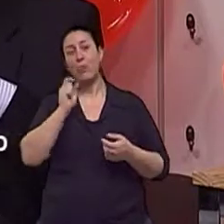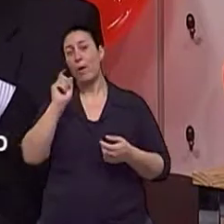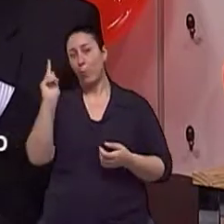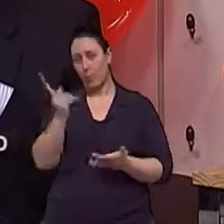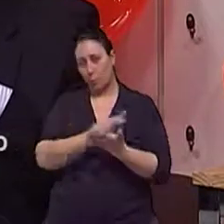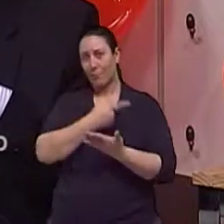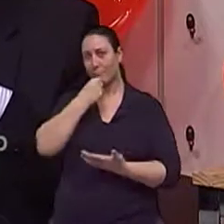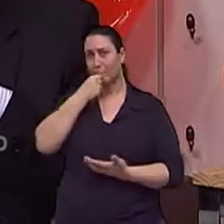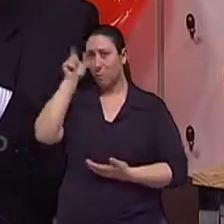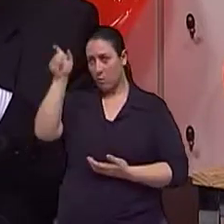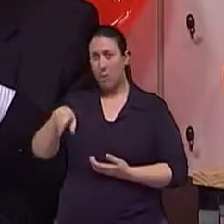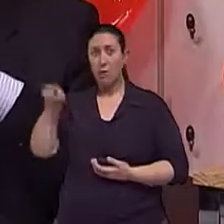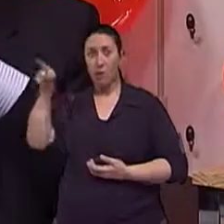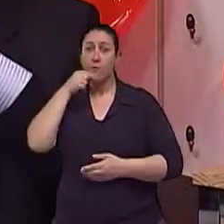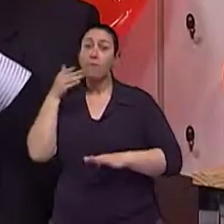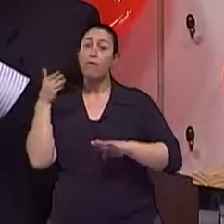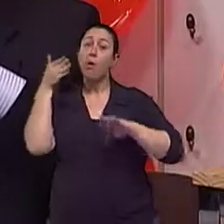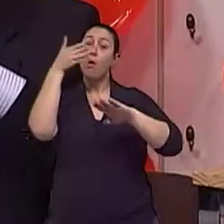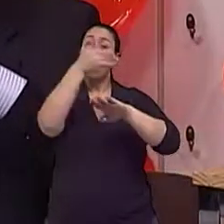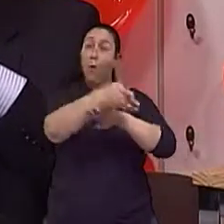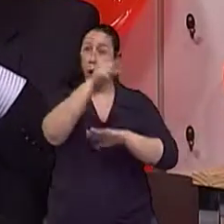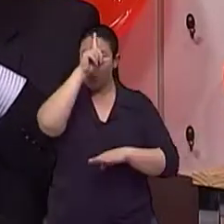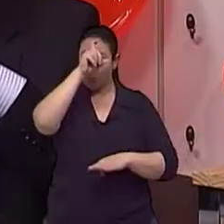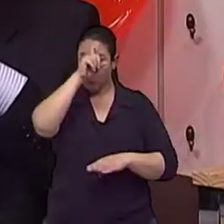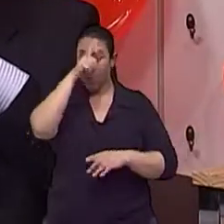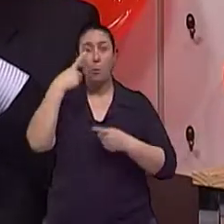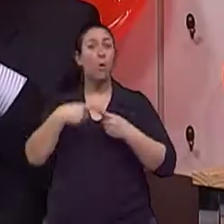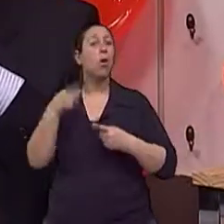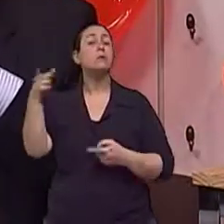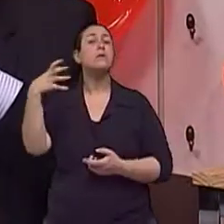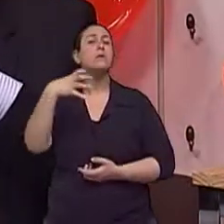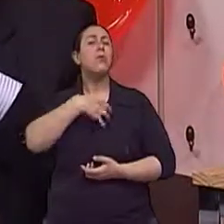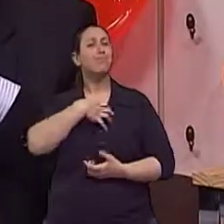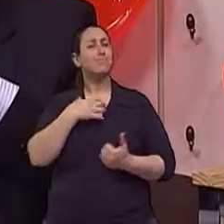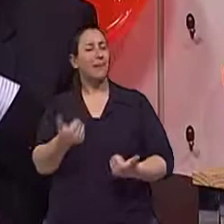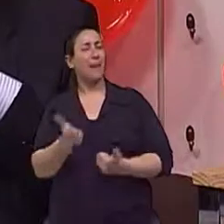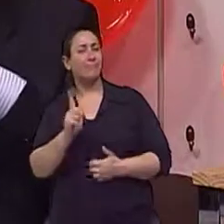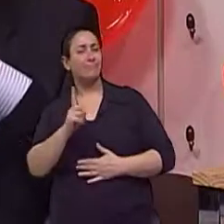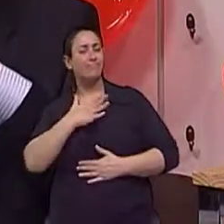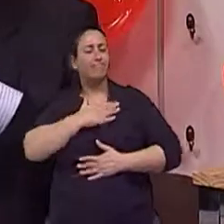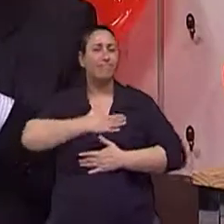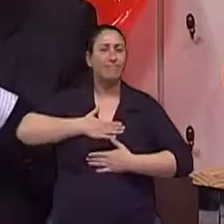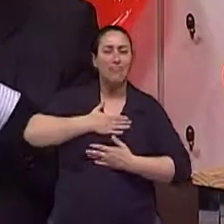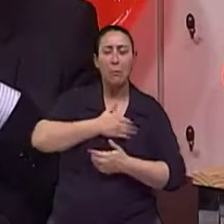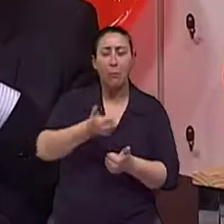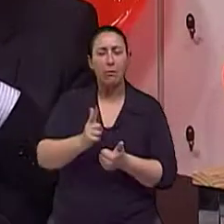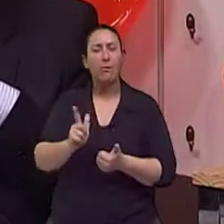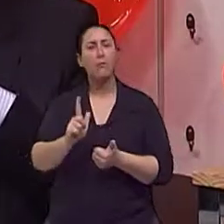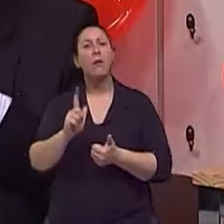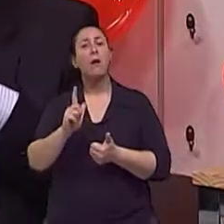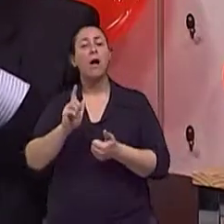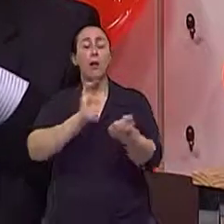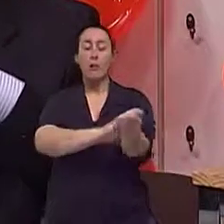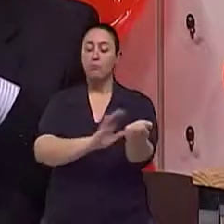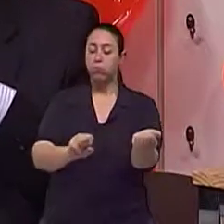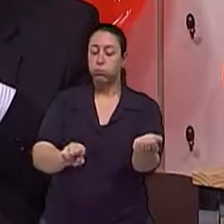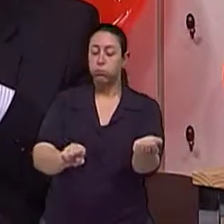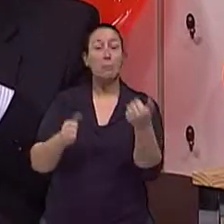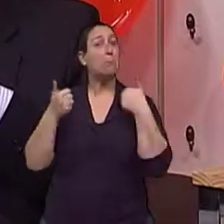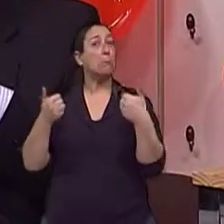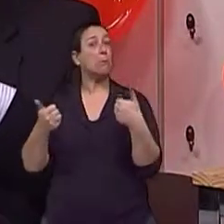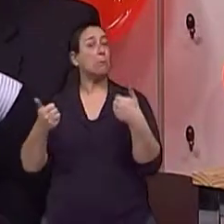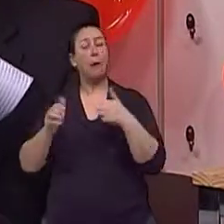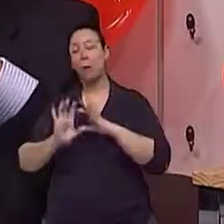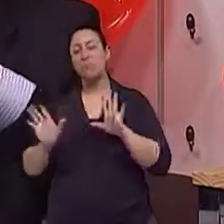a emergência porque estava com mal-estar aí tratou a pressão voltou